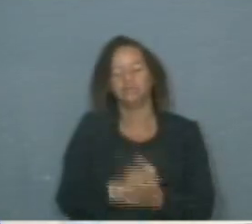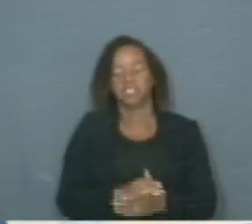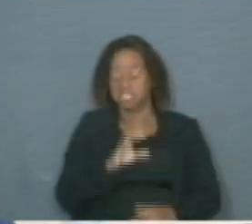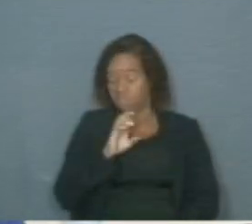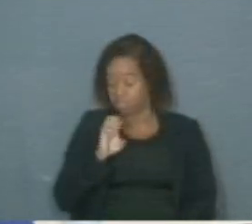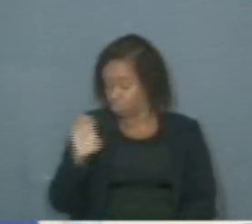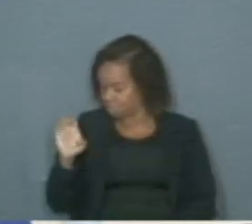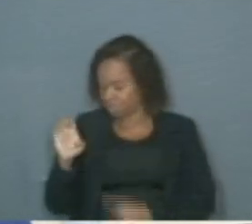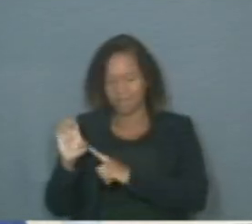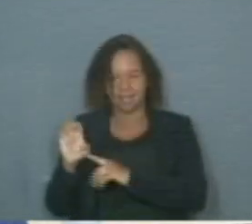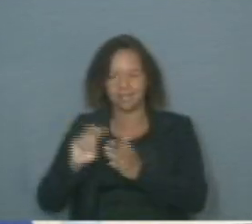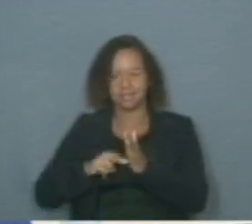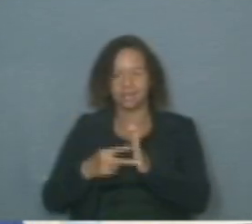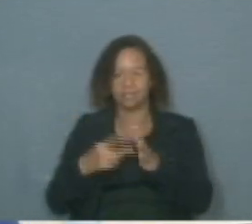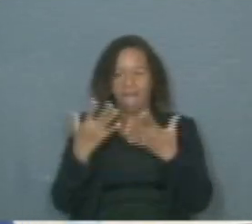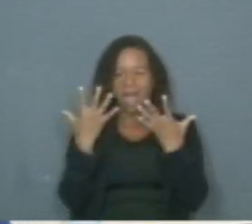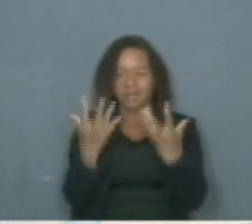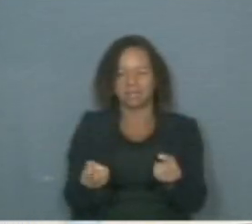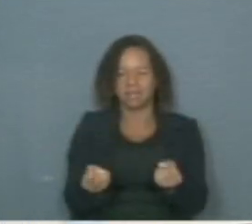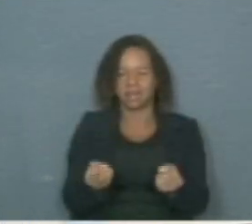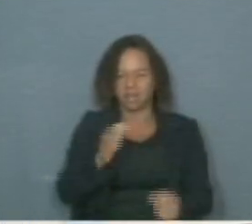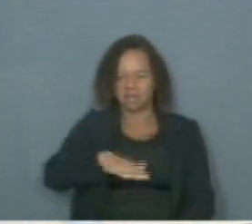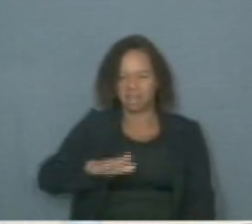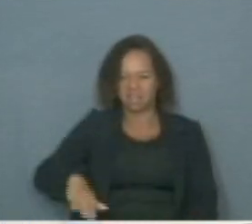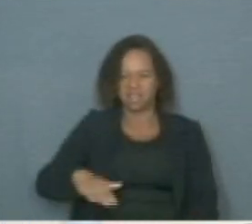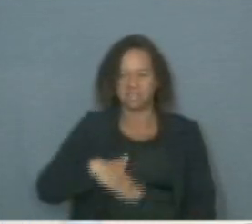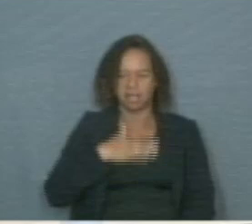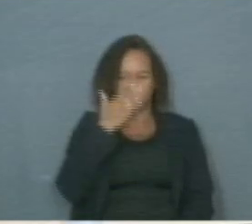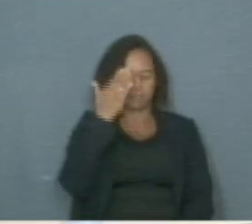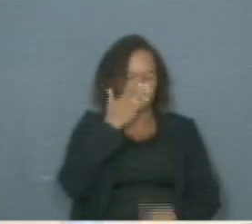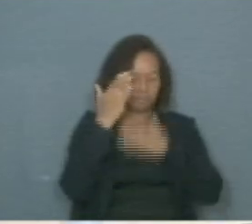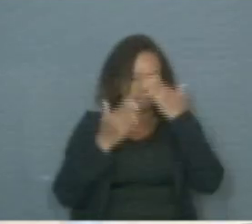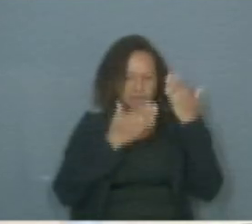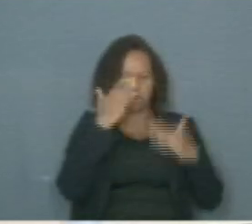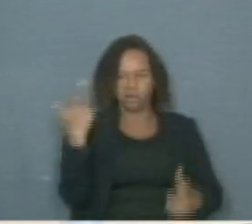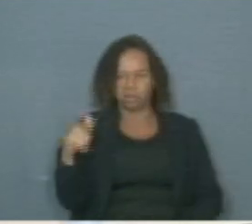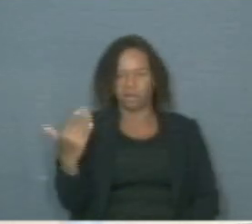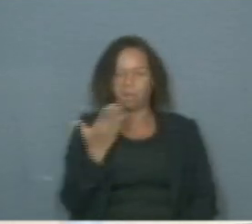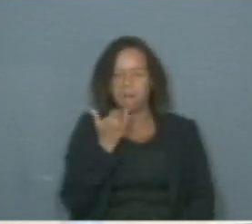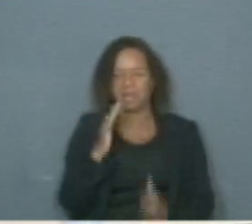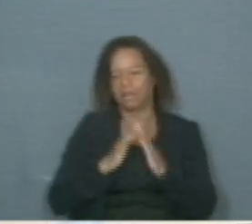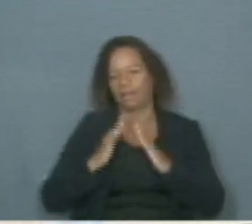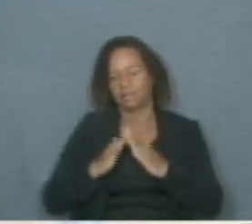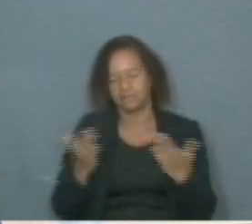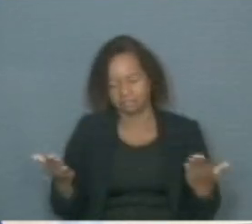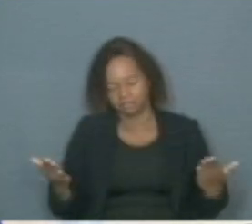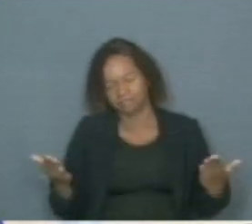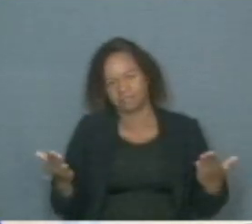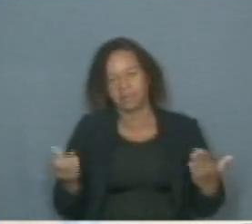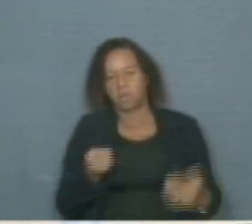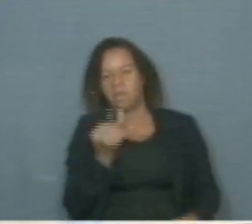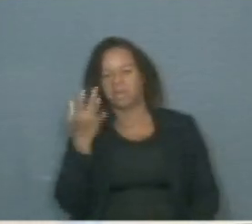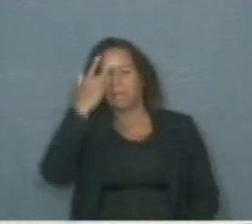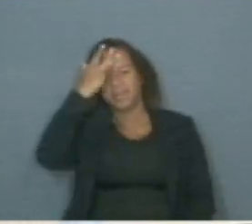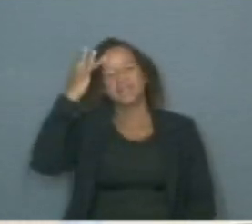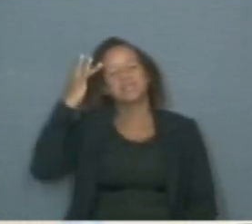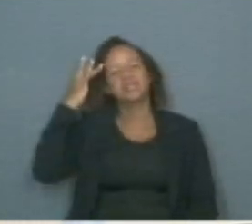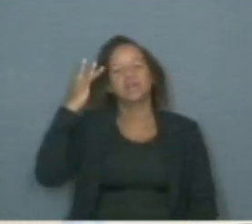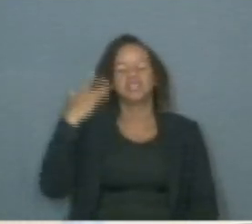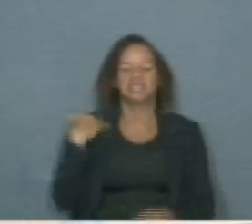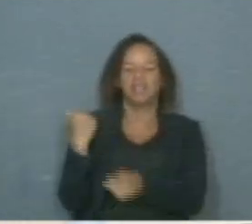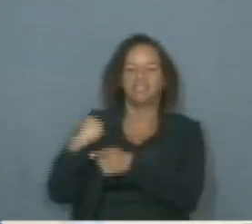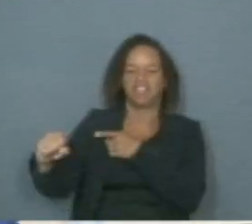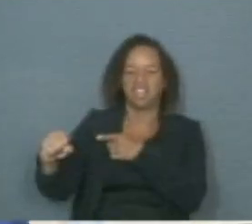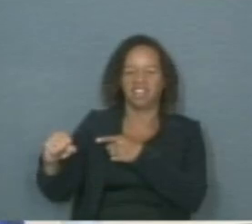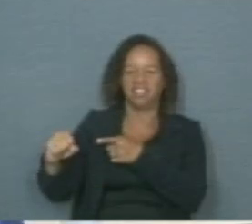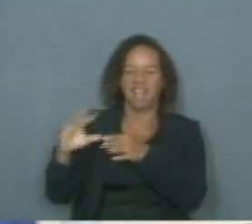esquerda significa não permitir que uma criança se prostitua porque ela não tem o que comer. Enquanto tem pessoas que